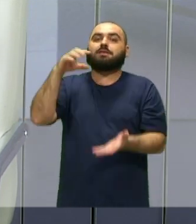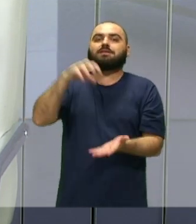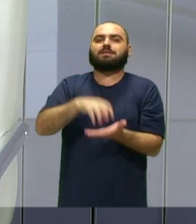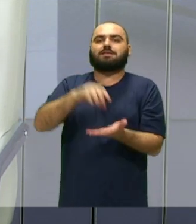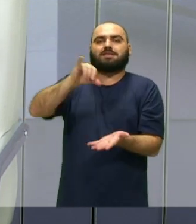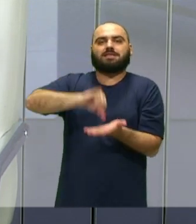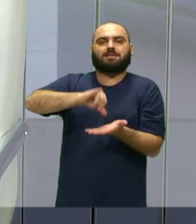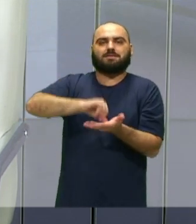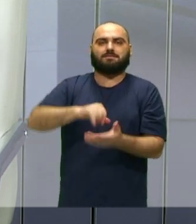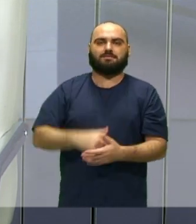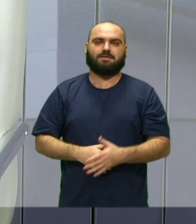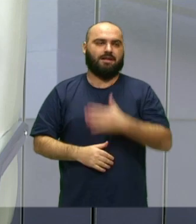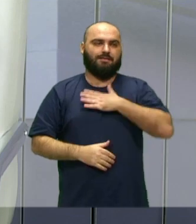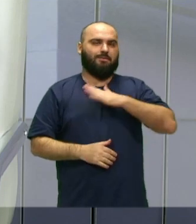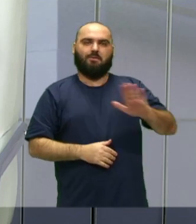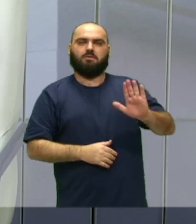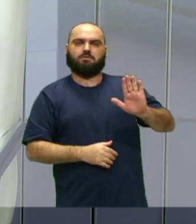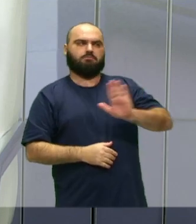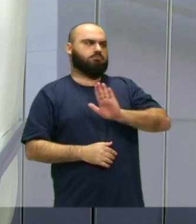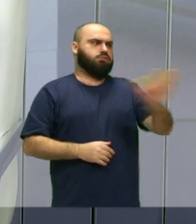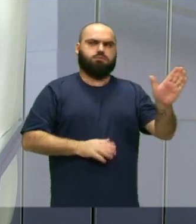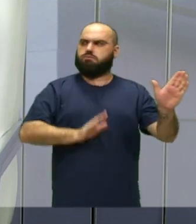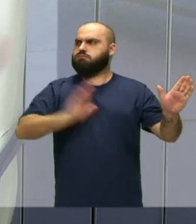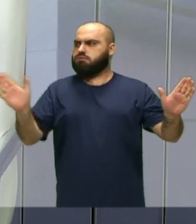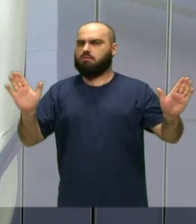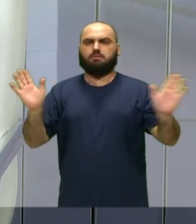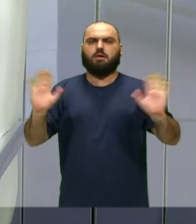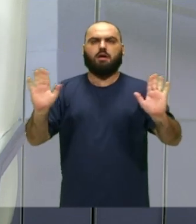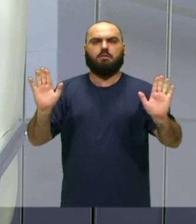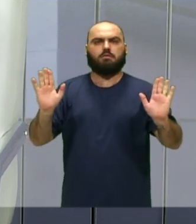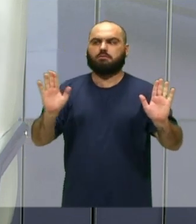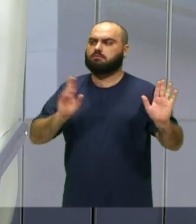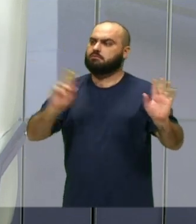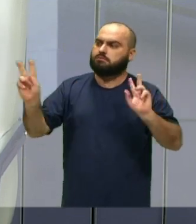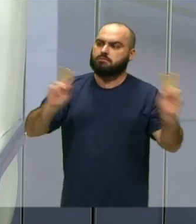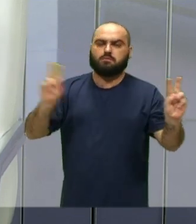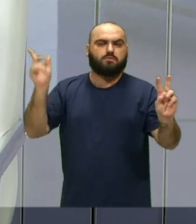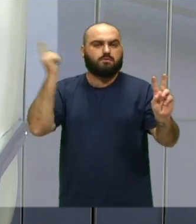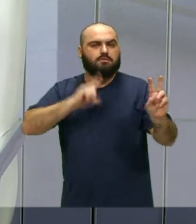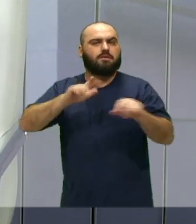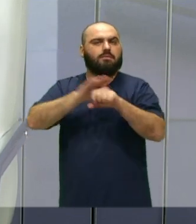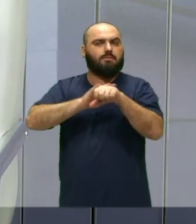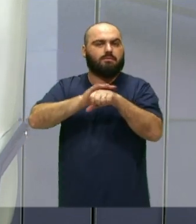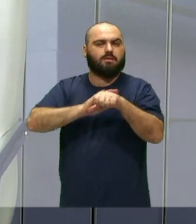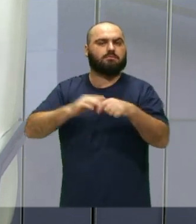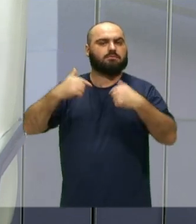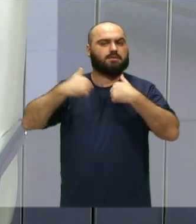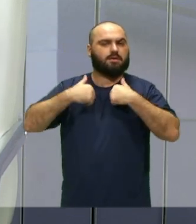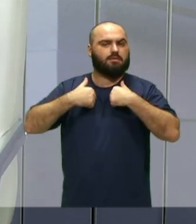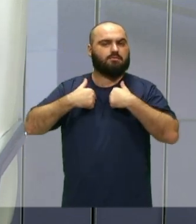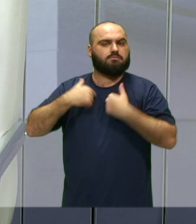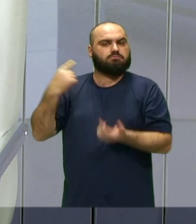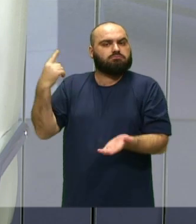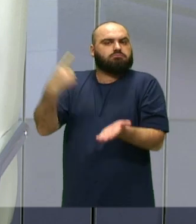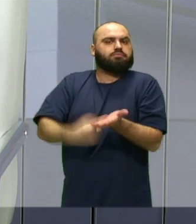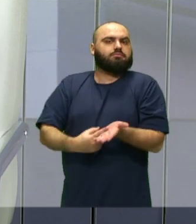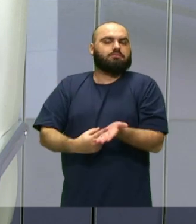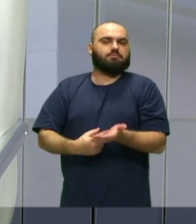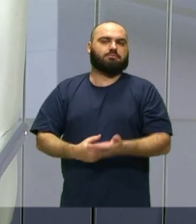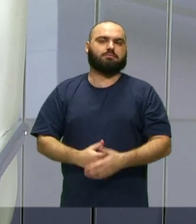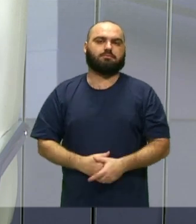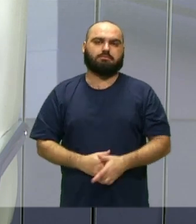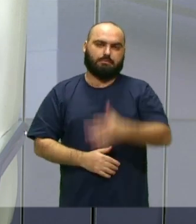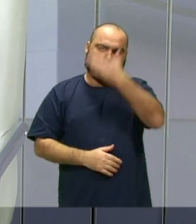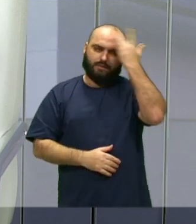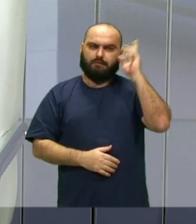Eu não gosto de extremismo, não gosto. Acho que tem bom para os dois lados, acho que dá para a gente se contrabalançar. Eu sou do acordo. Apesar que as pessoas olhem para